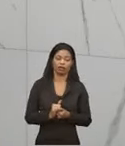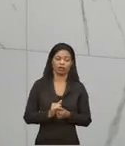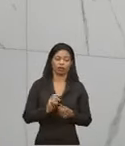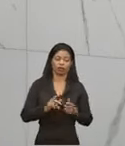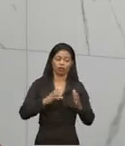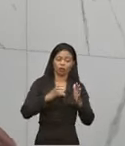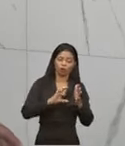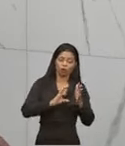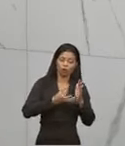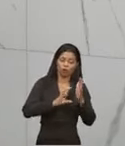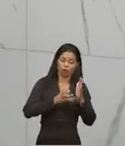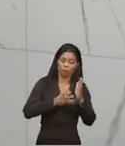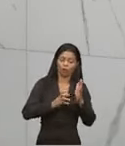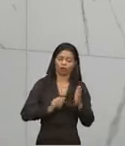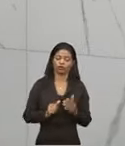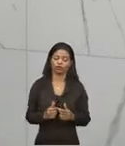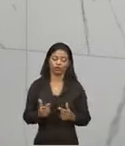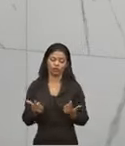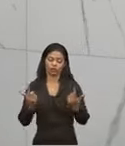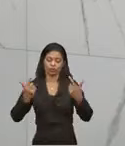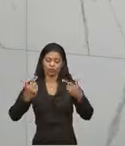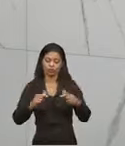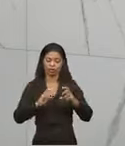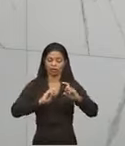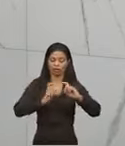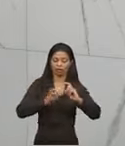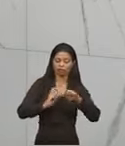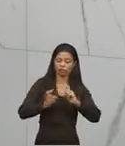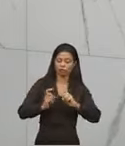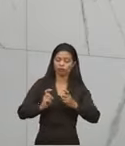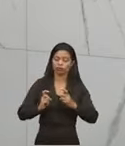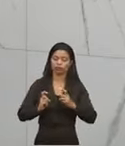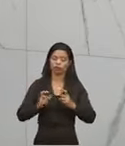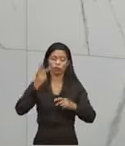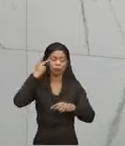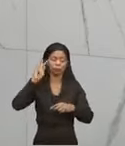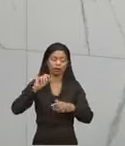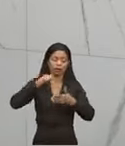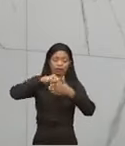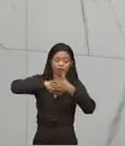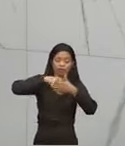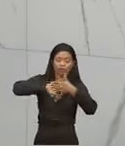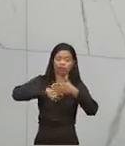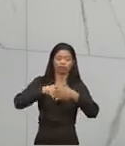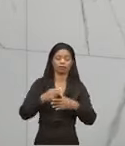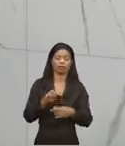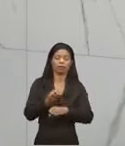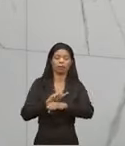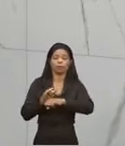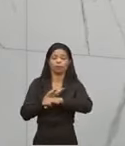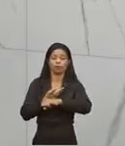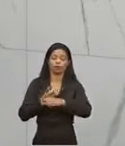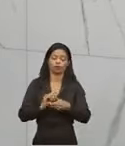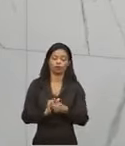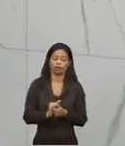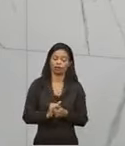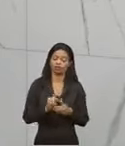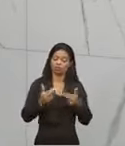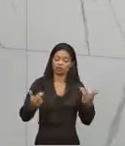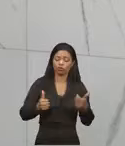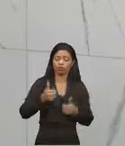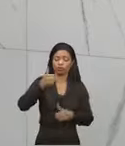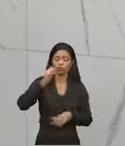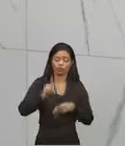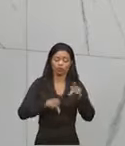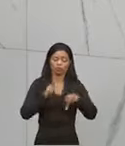uma oposição que busca saúde, que busca melhores condições. Então, por isso eu indiquei que o município tivesse, né,